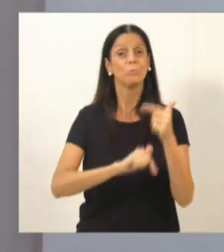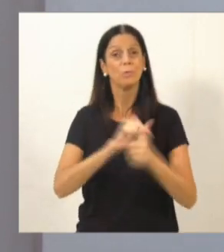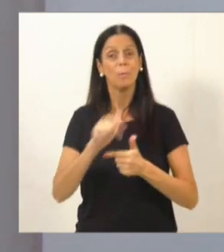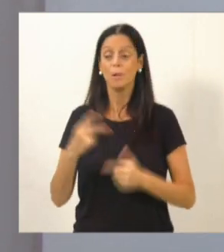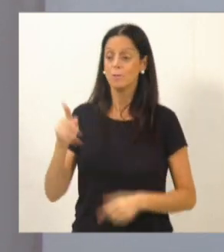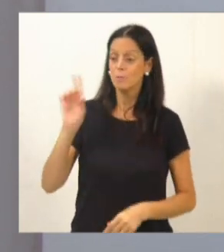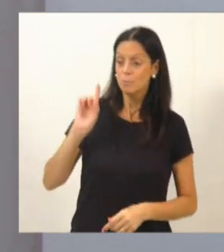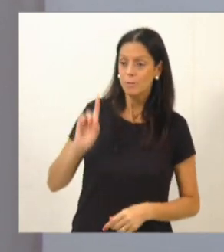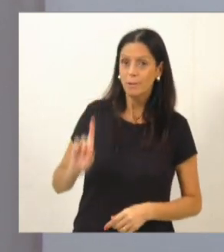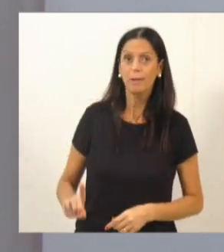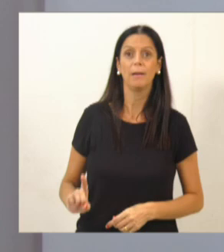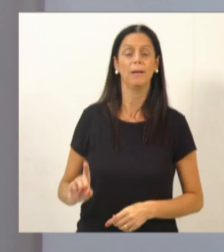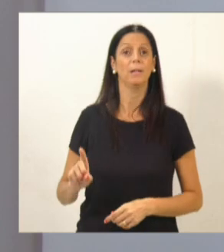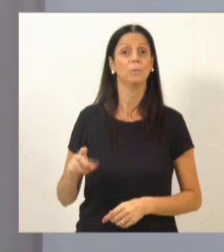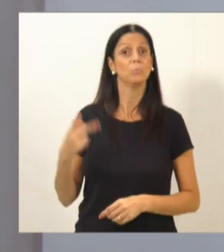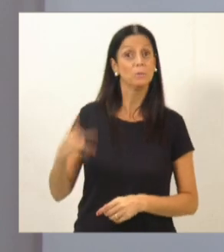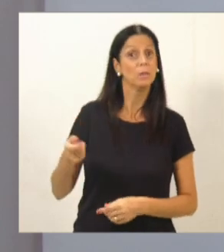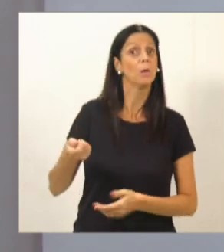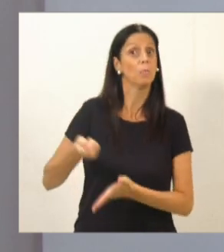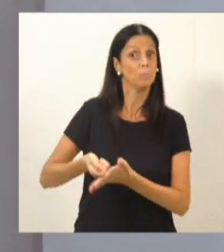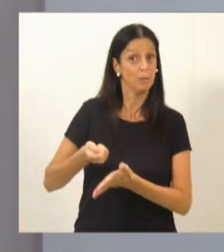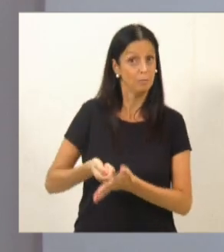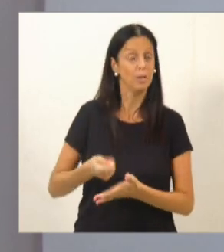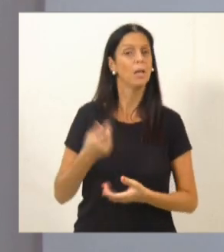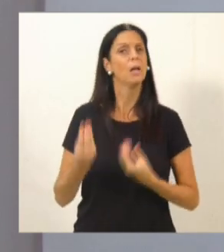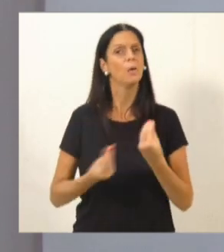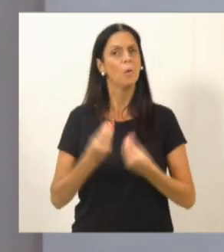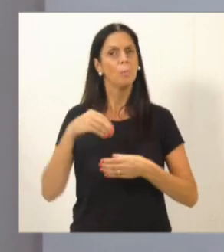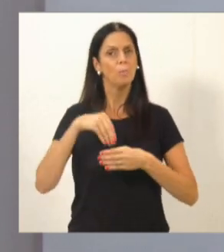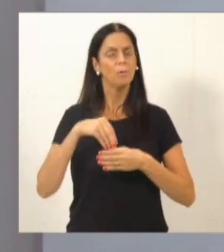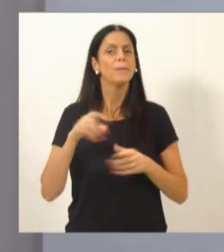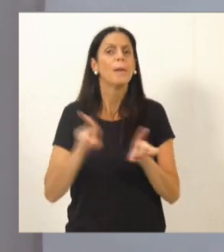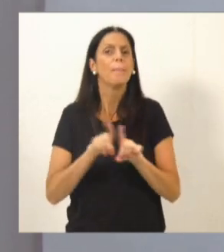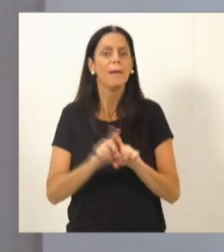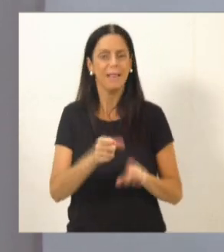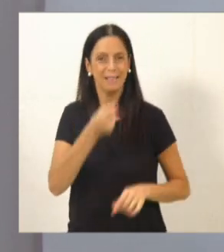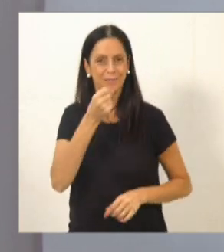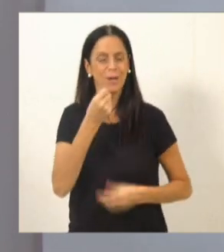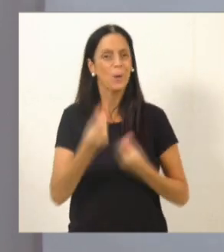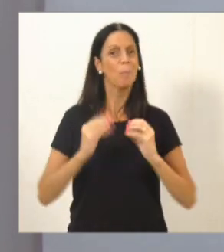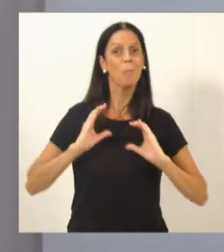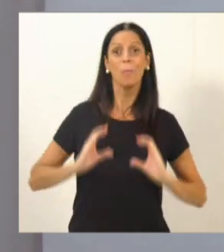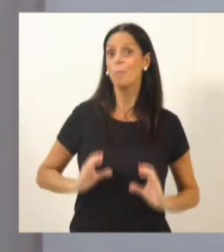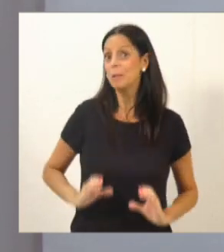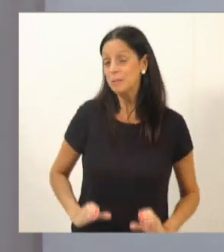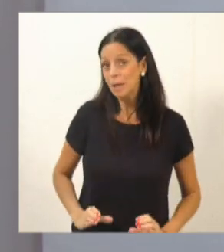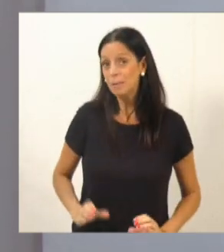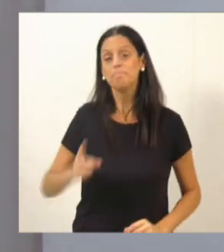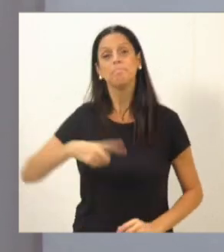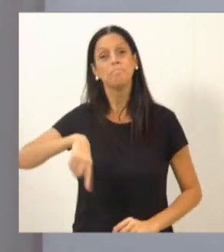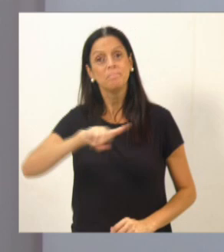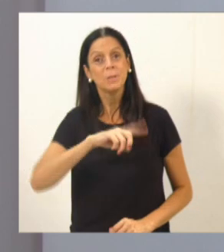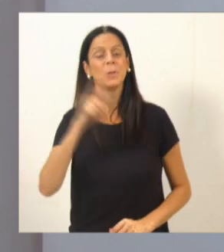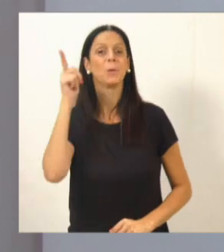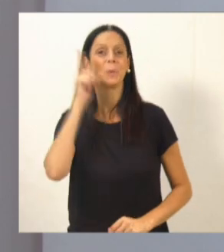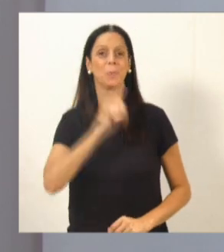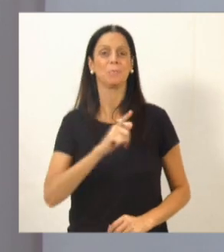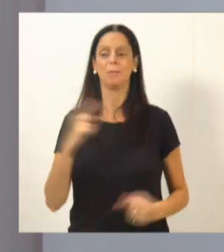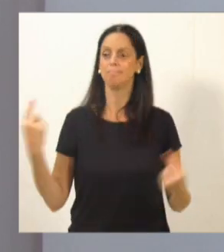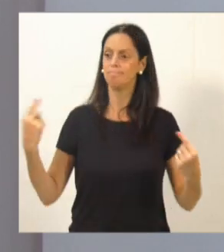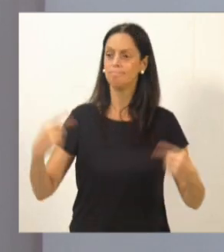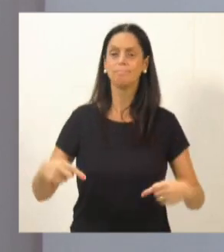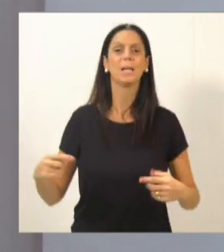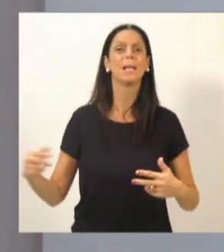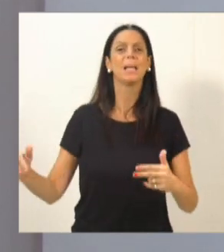seus deveres, e até como se comportar numa entrevista de emprego para ele ter condições de concorrer em igualdade de condições com outros